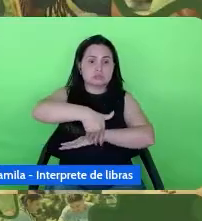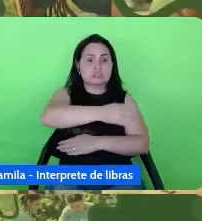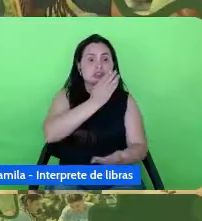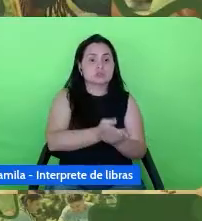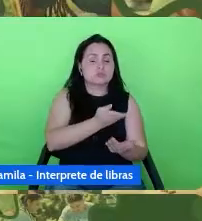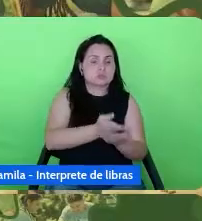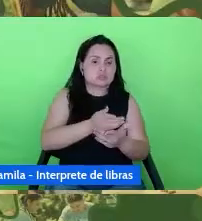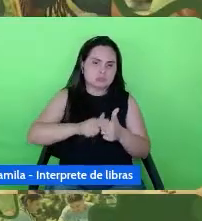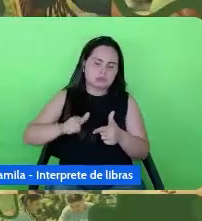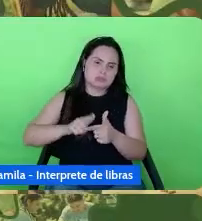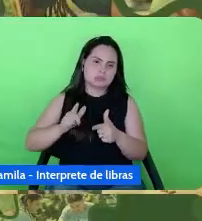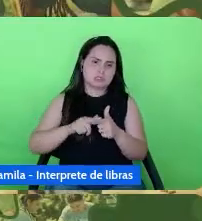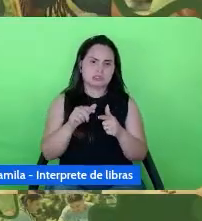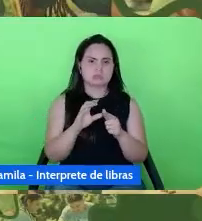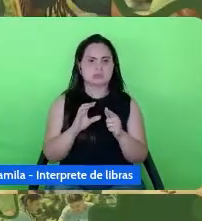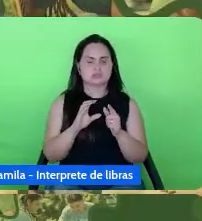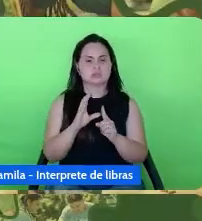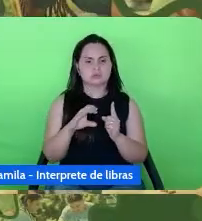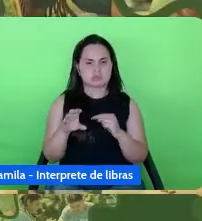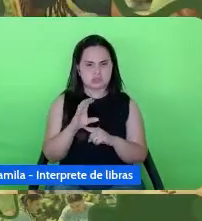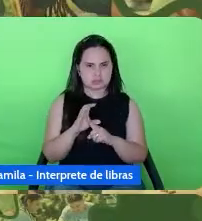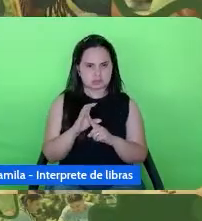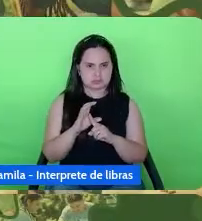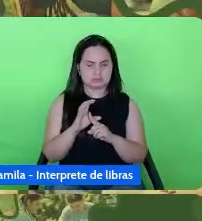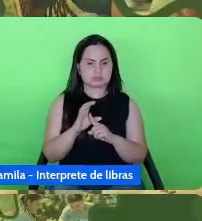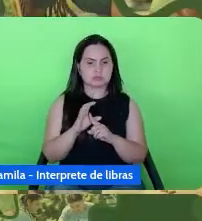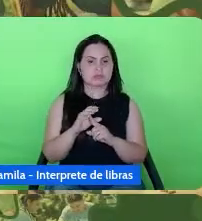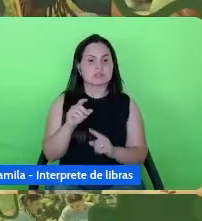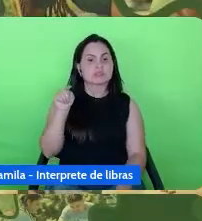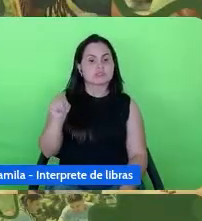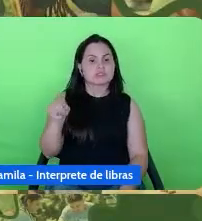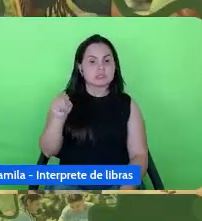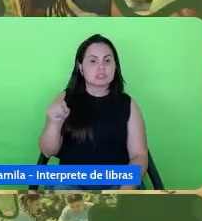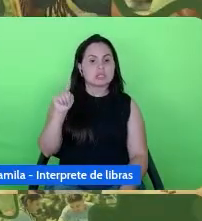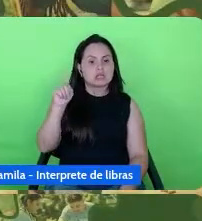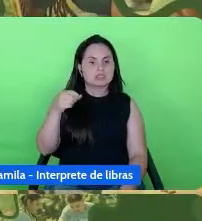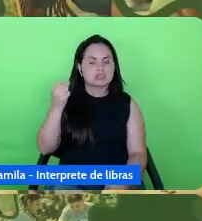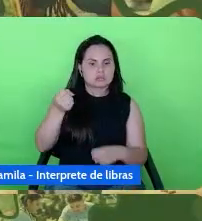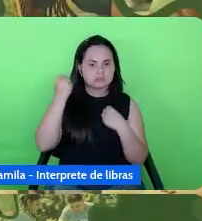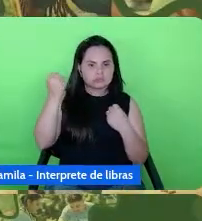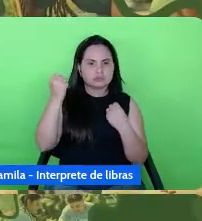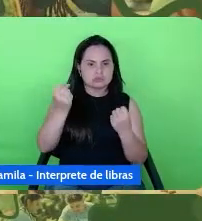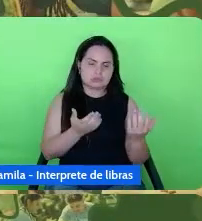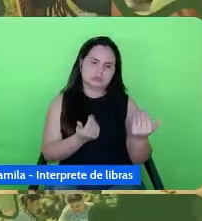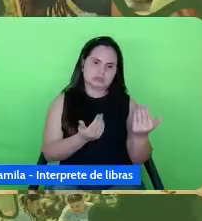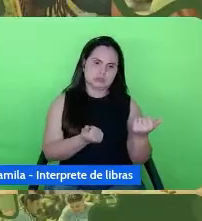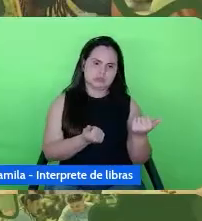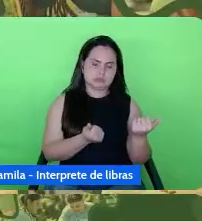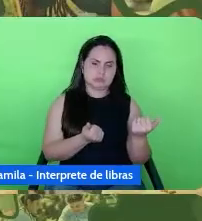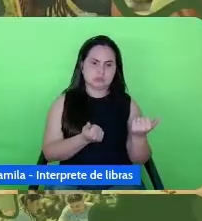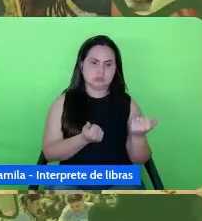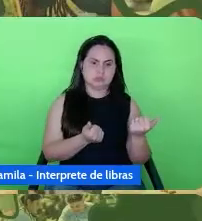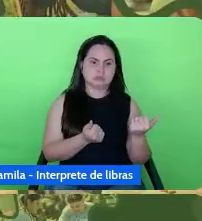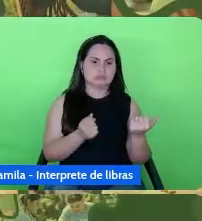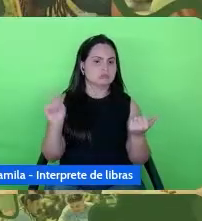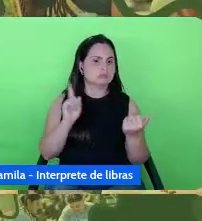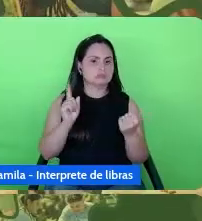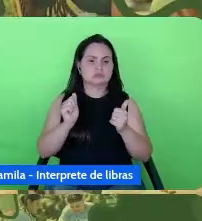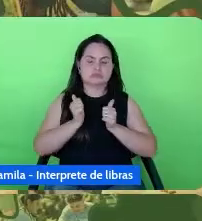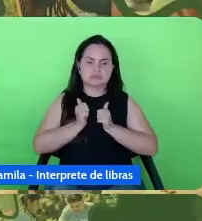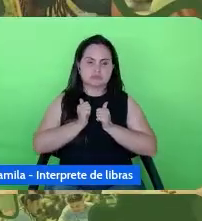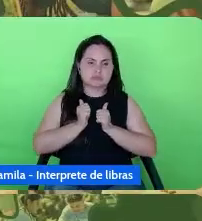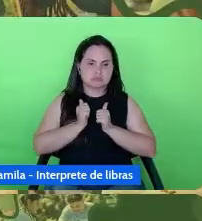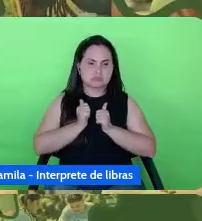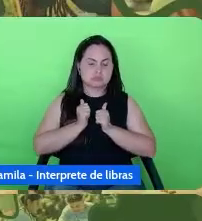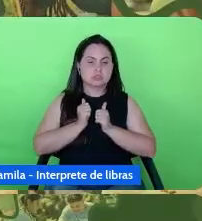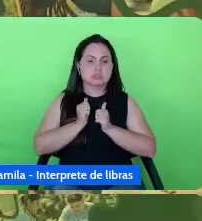comunitários para resolver problemas globais. Essa é a força da juventude, ok, pessoal? Não se acomodem com o não dos